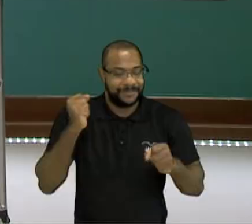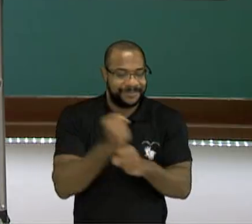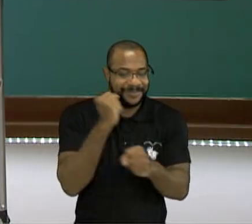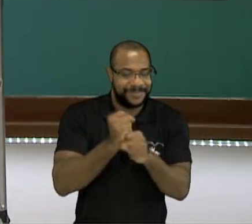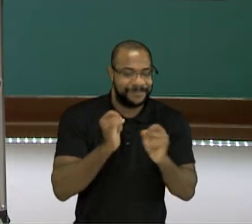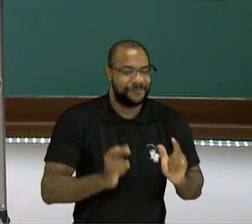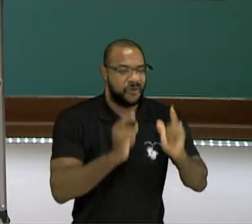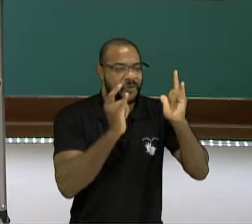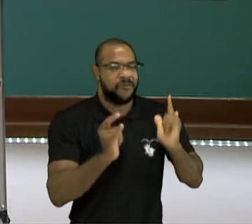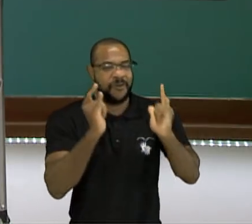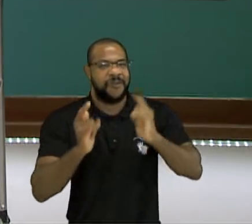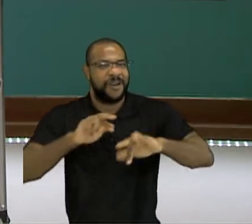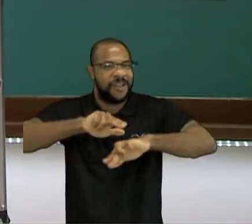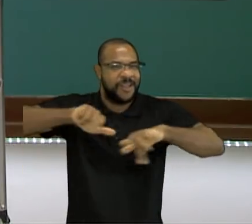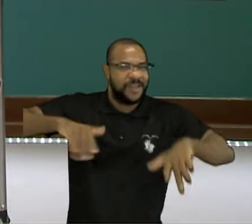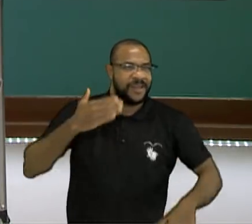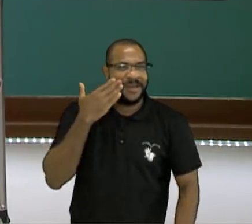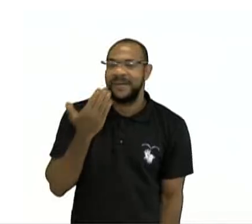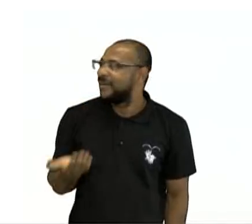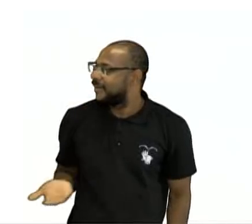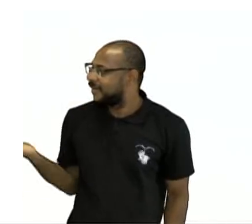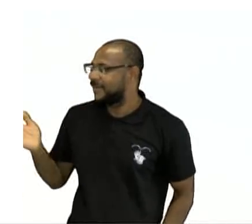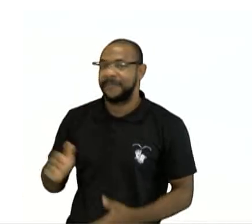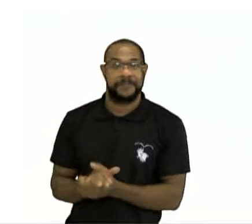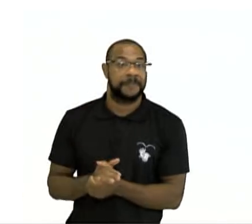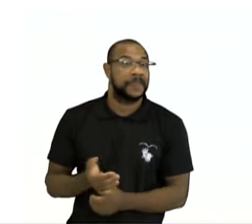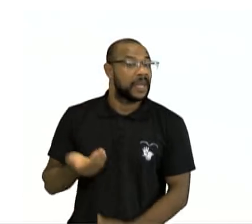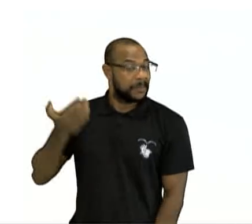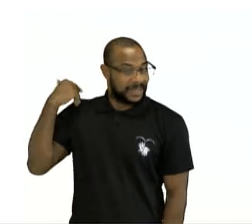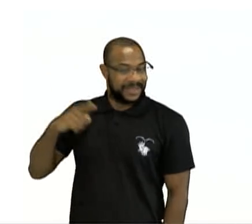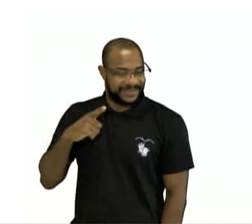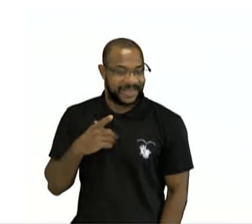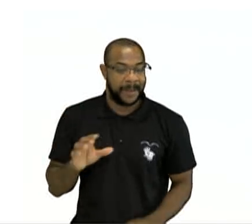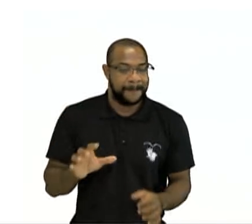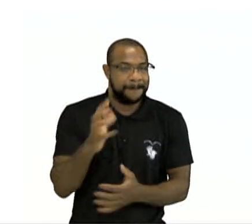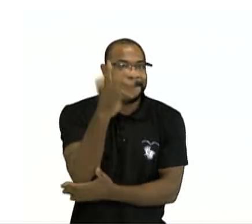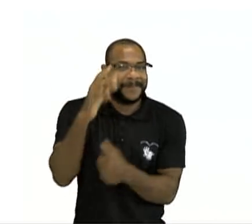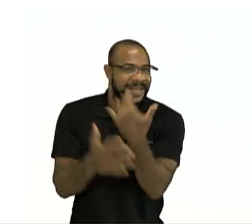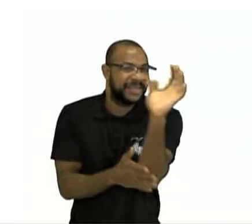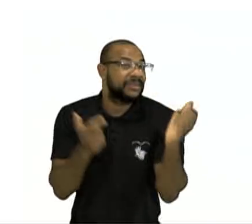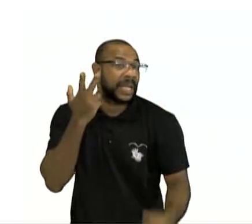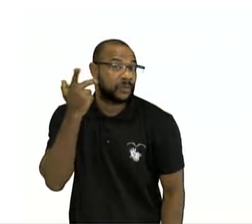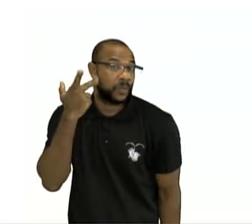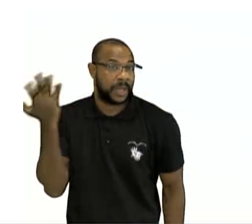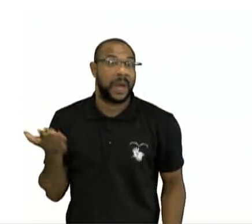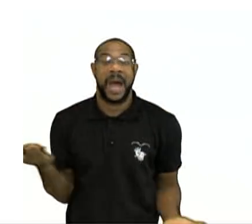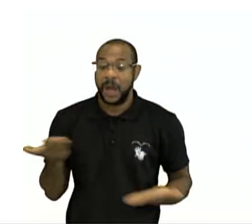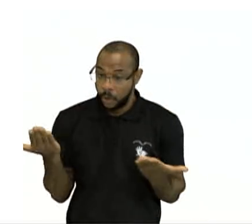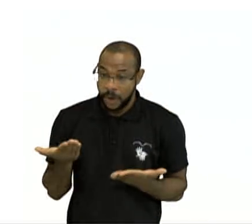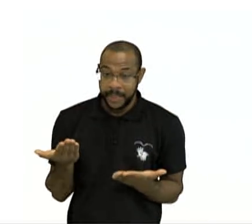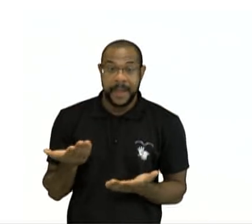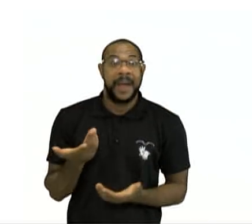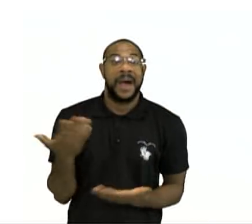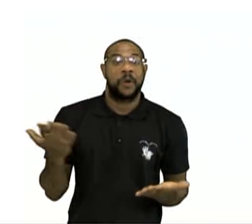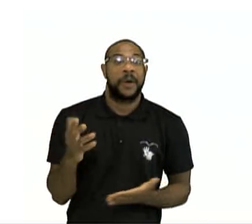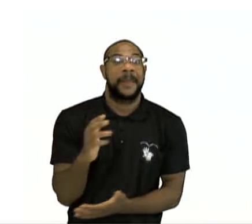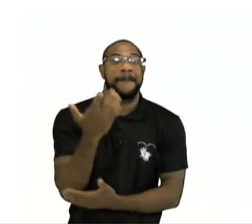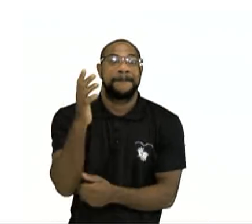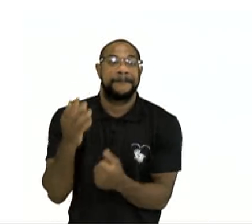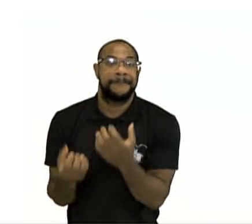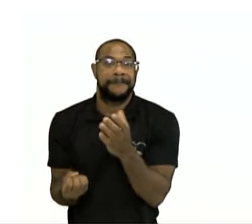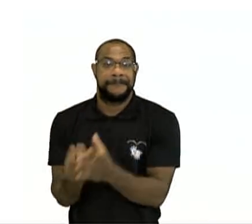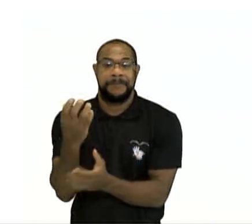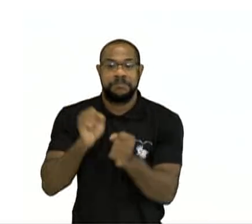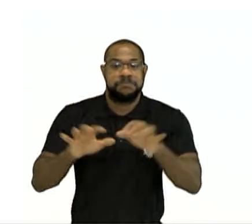meio natural. Até aqui a gente tinha visto ali paisagens naturais. Agora a gente está vendo o quê? Paisagens onde tem o resultado do trabalho